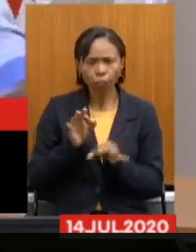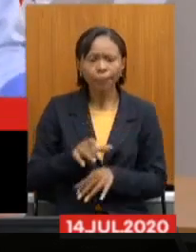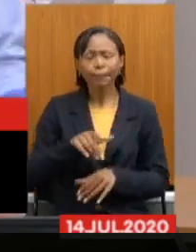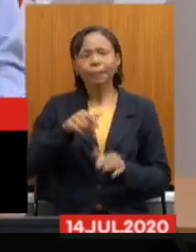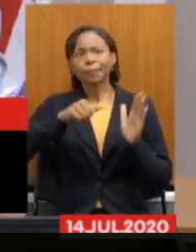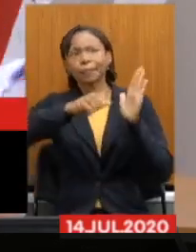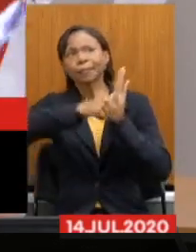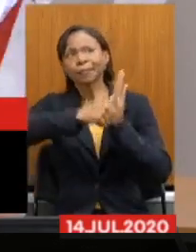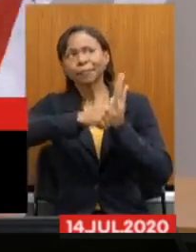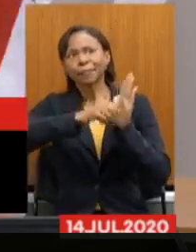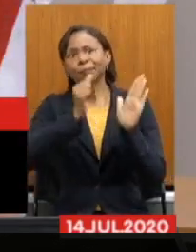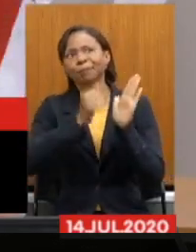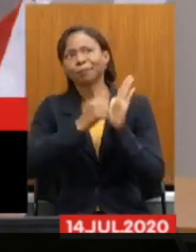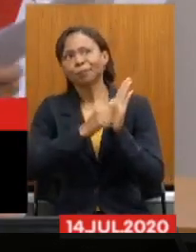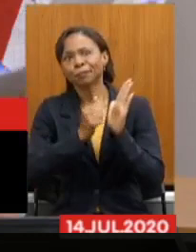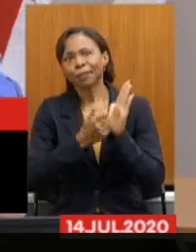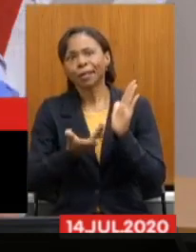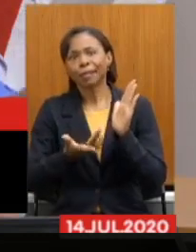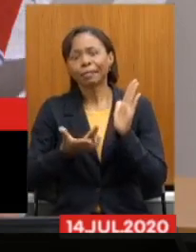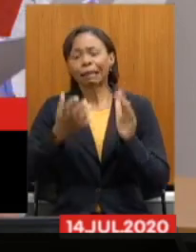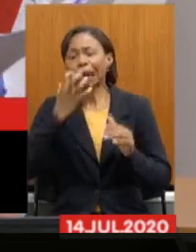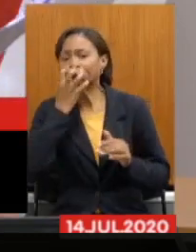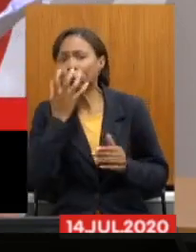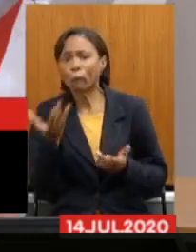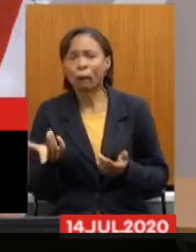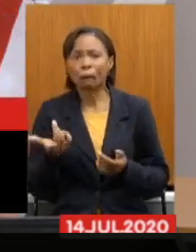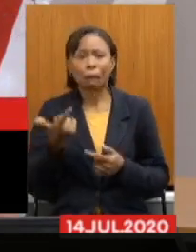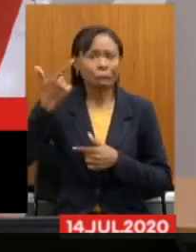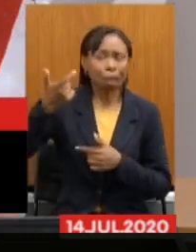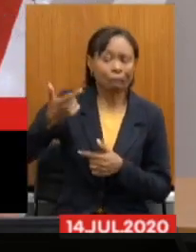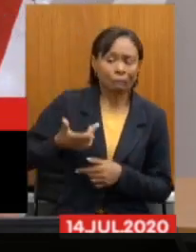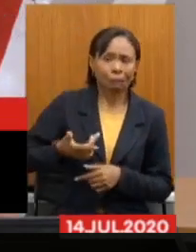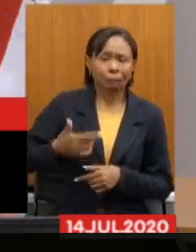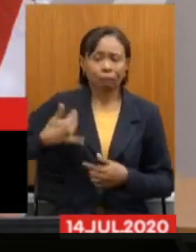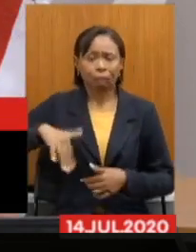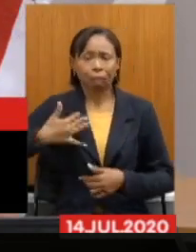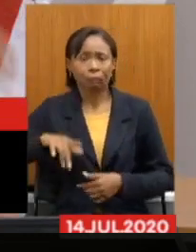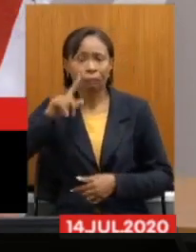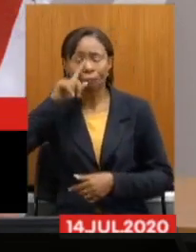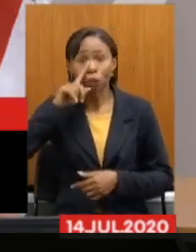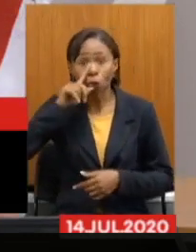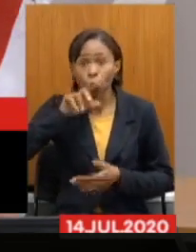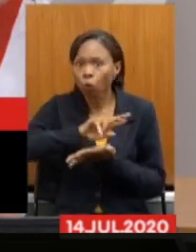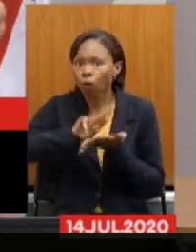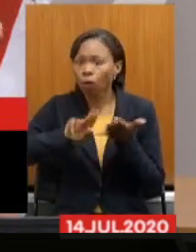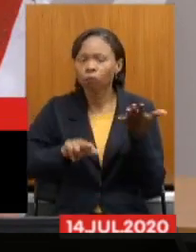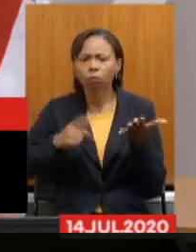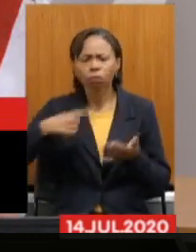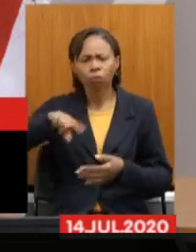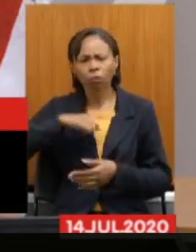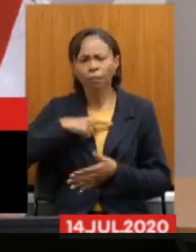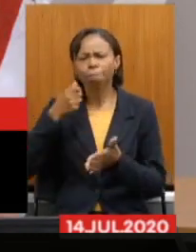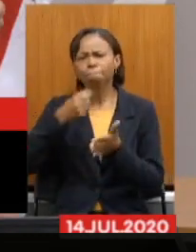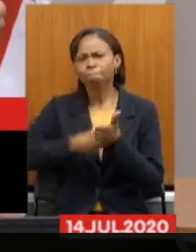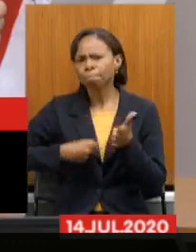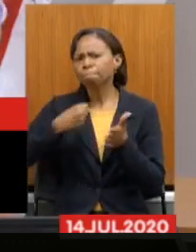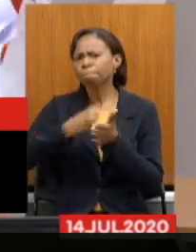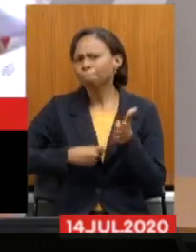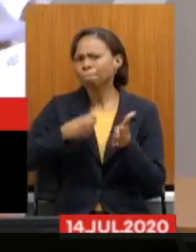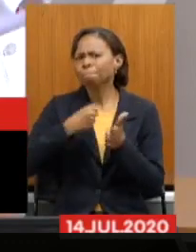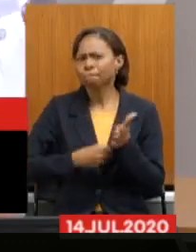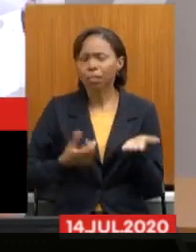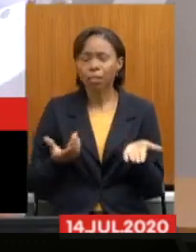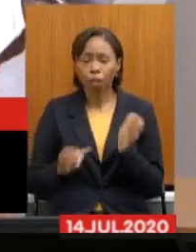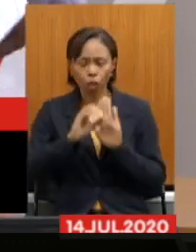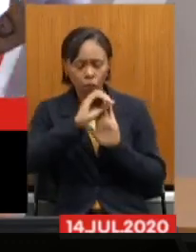enfrenta cachorro, enfrenta tiro, enfrenta pancada, mas nós estamos na luta. A gente mandou tanto ofício para o Tribunal de Justiça, que quem assina esse ofício aqui